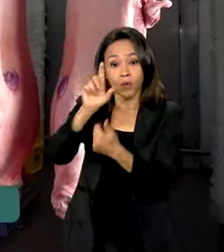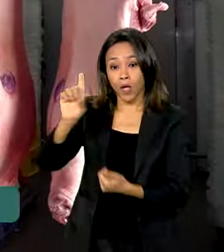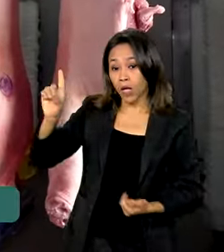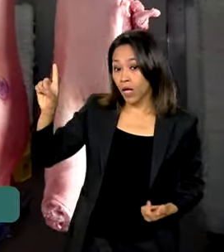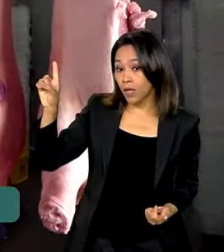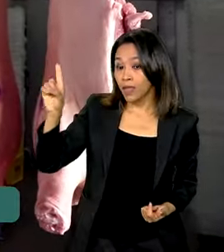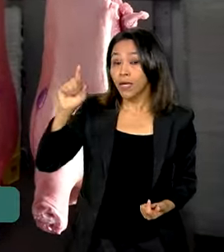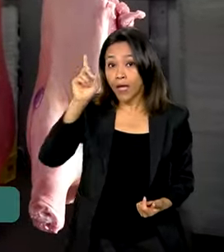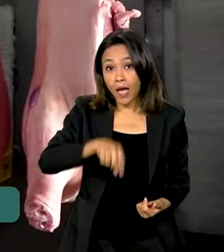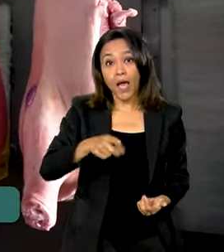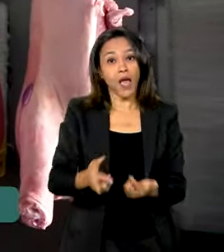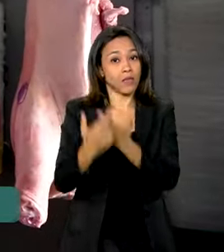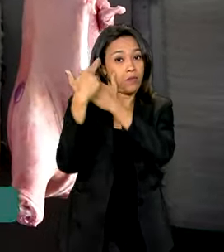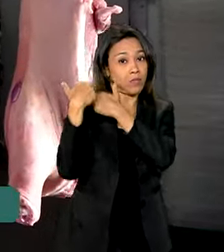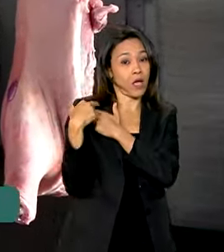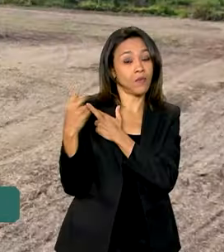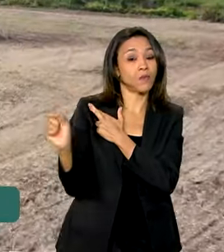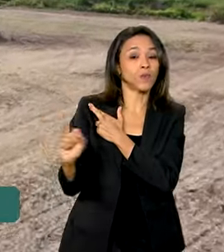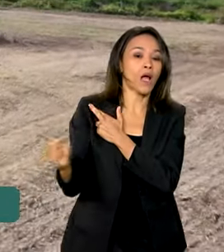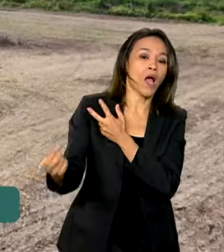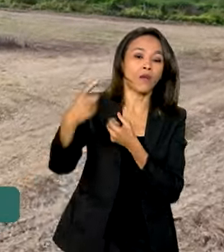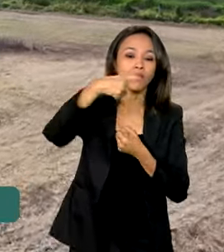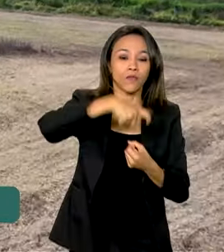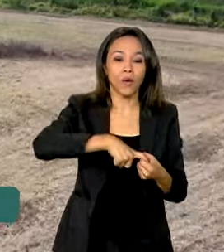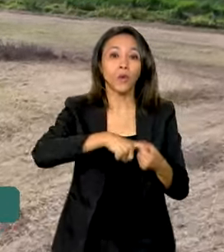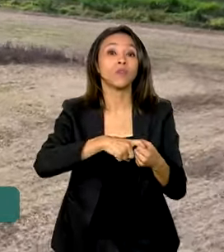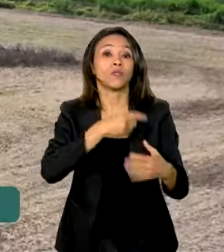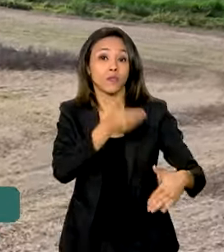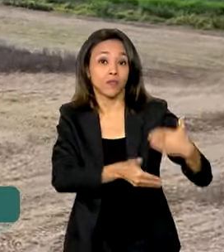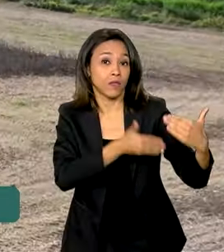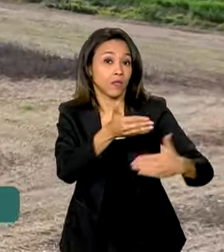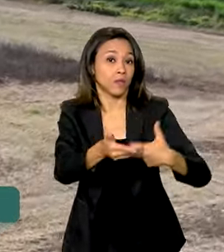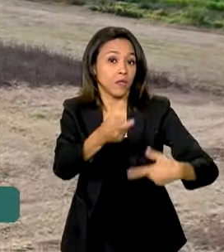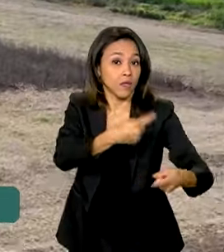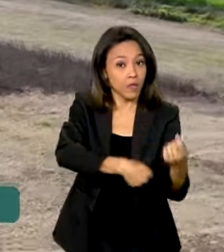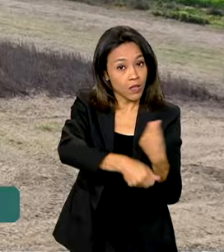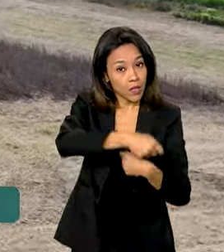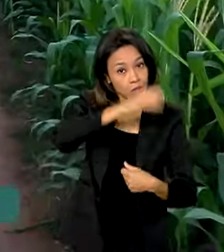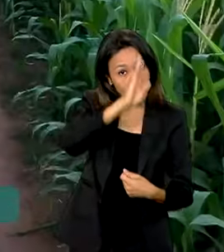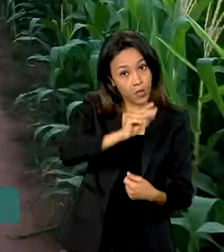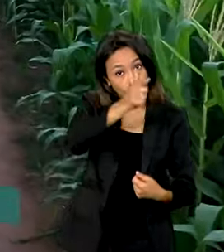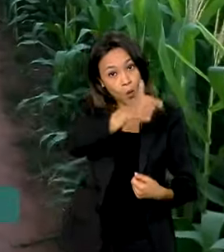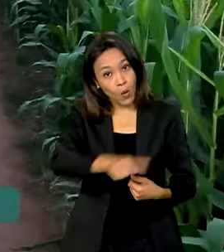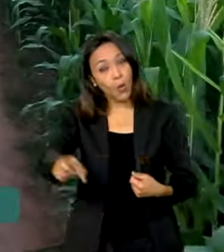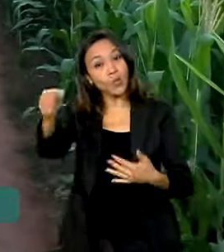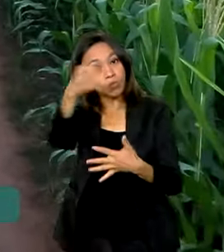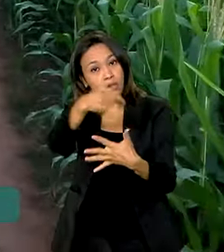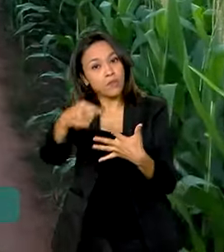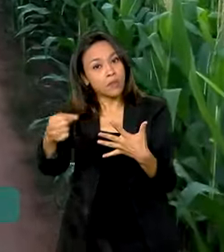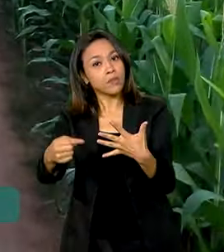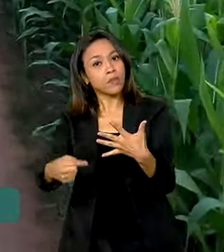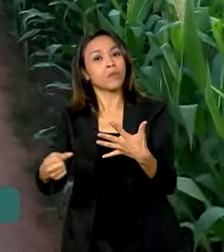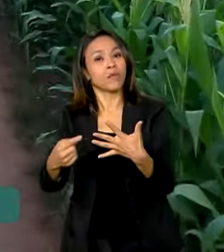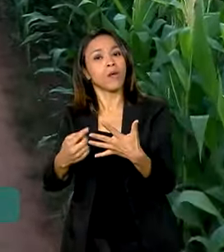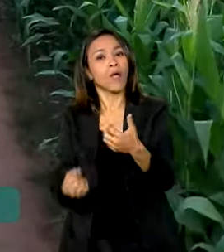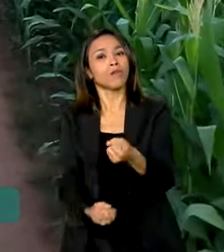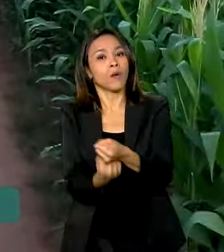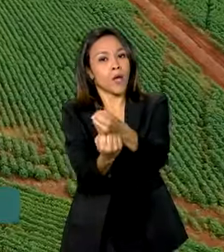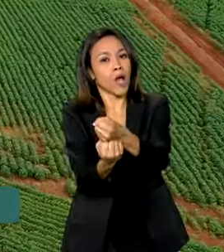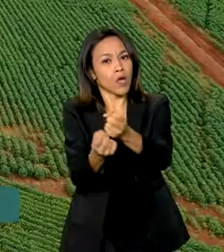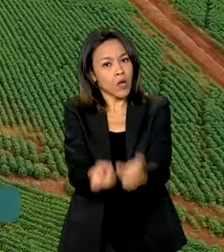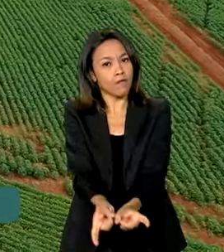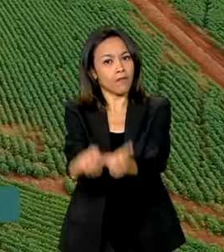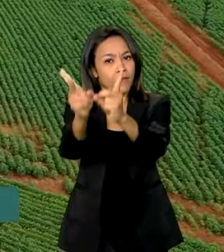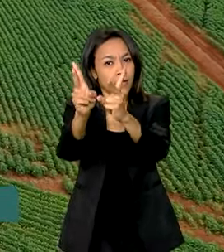dos responsáveis pela retomada do crescimento econômico no país. Mas outros fatores também alavancaram esse comércio, como